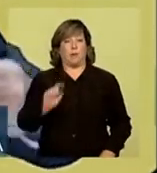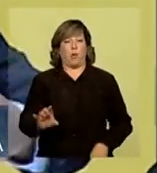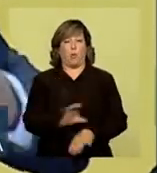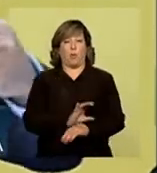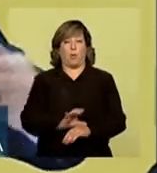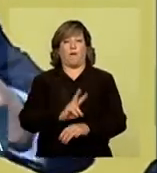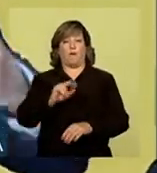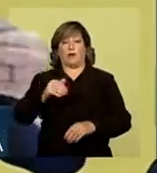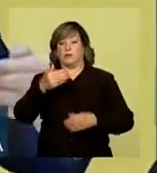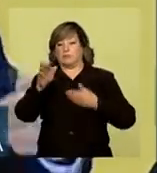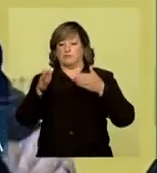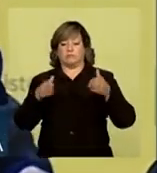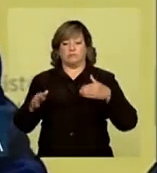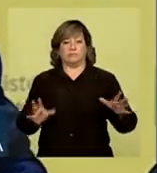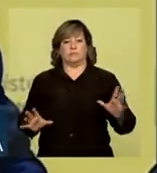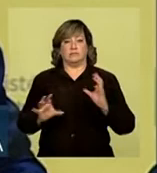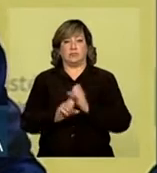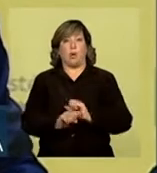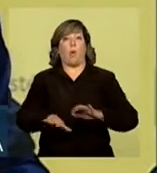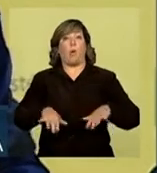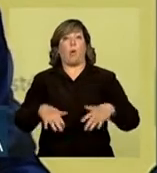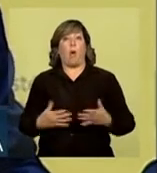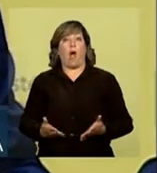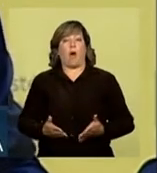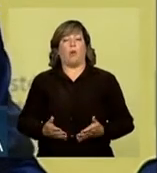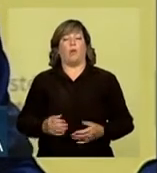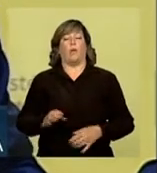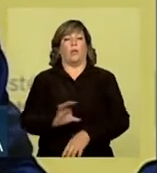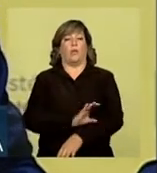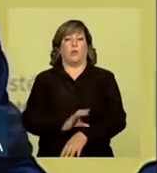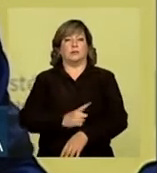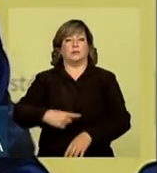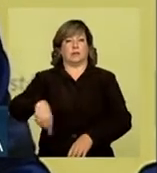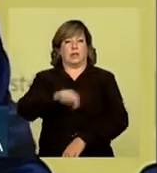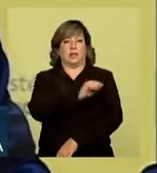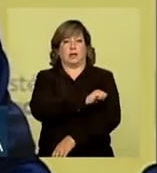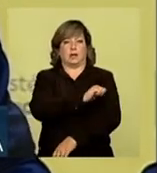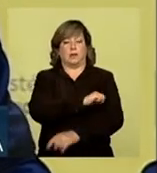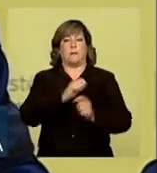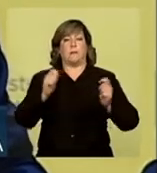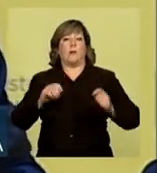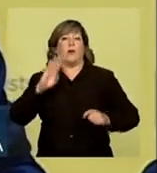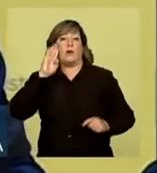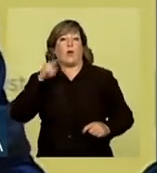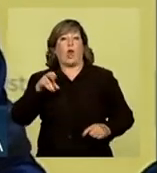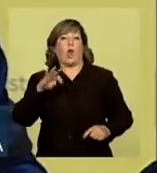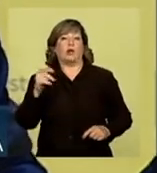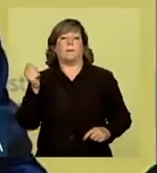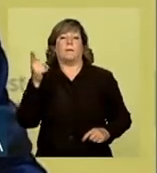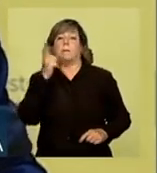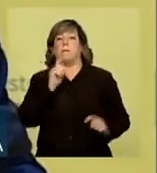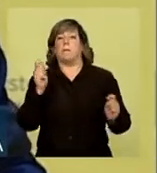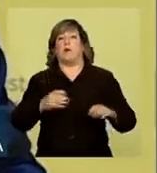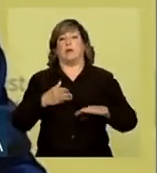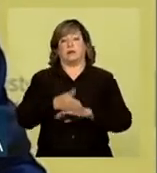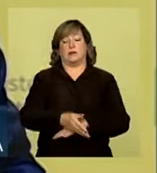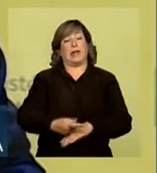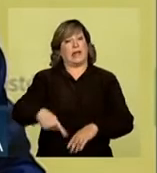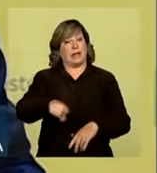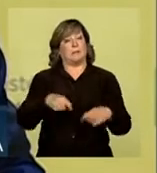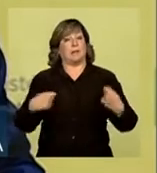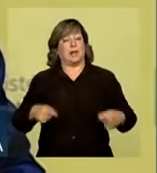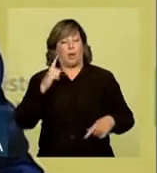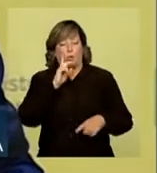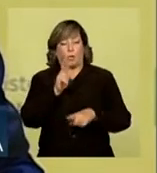mostrando com é linha decote que os estudantes é a nota mínima para eles poderem acessar e isso ele tem que